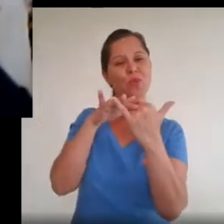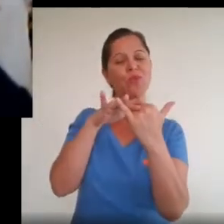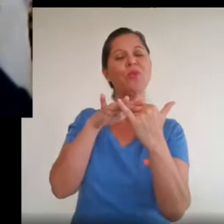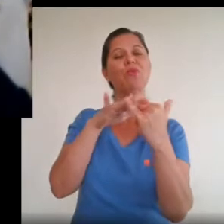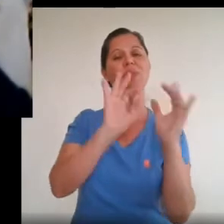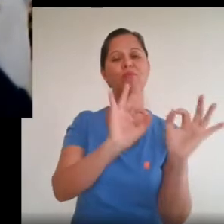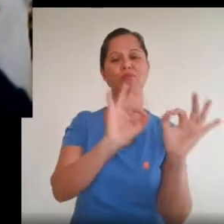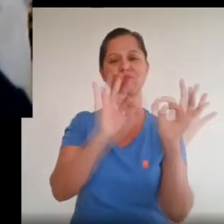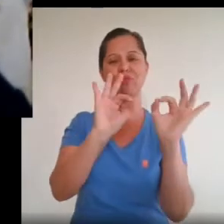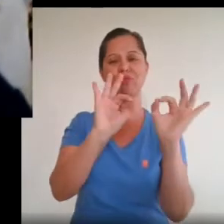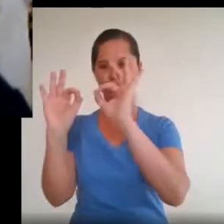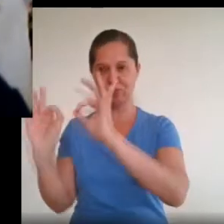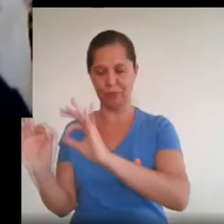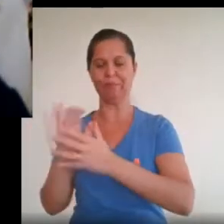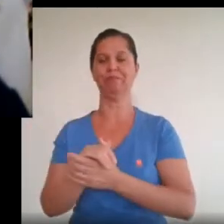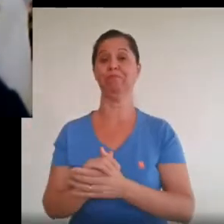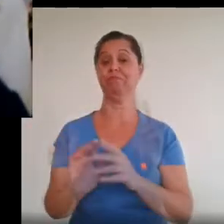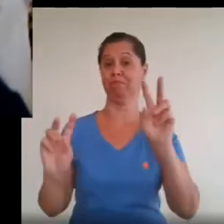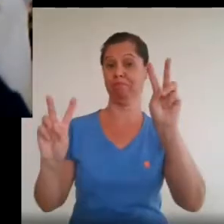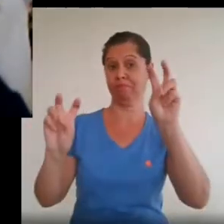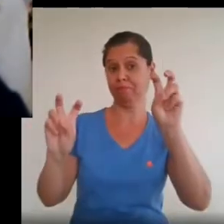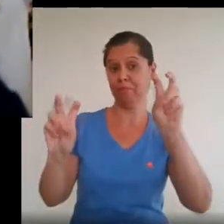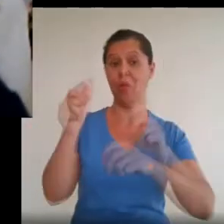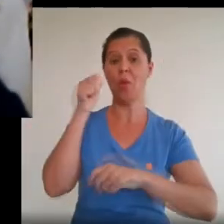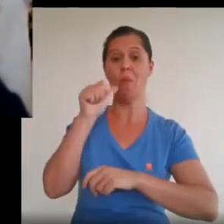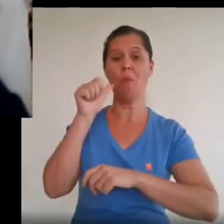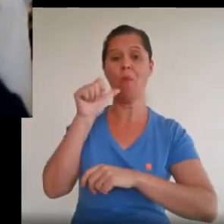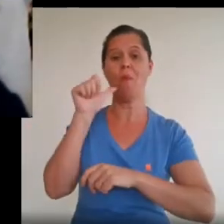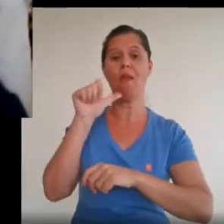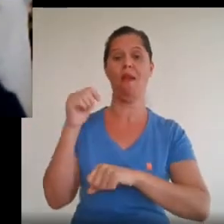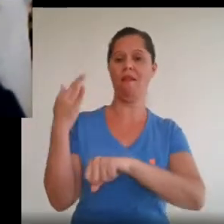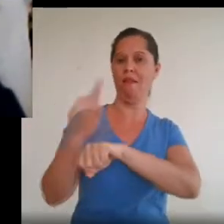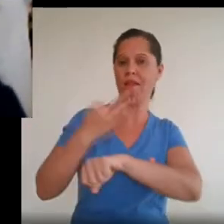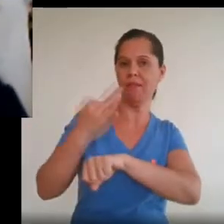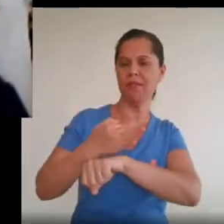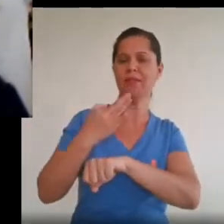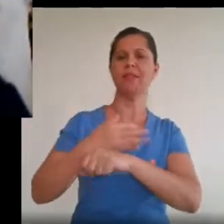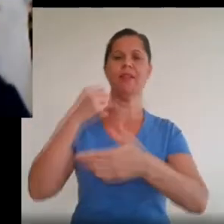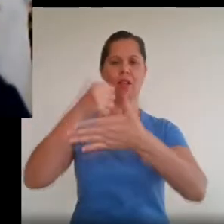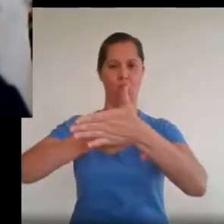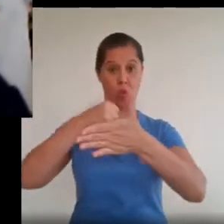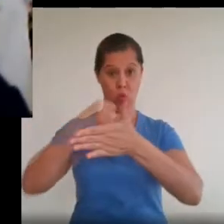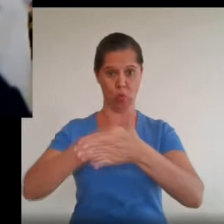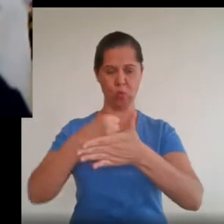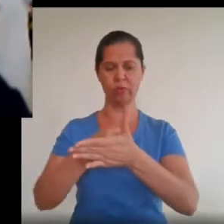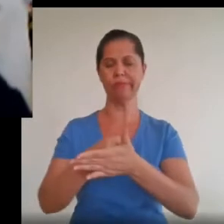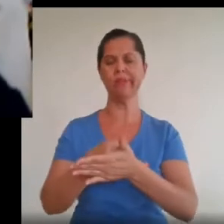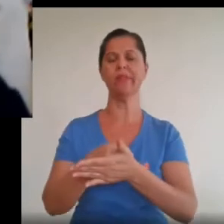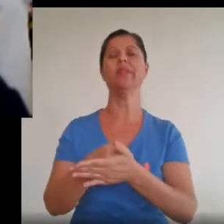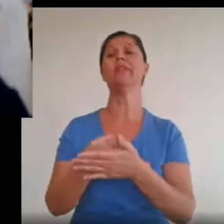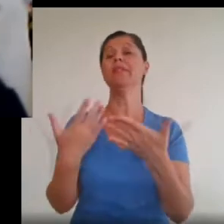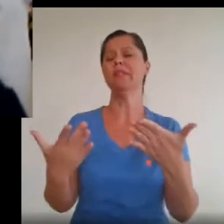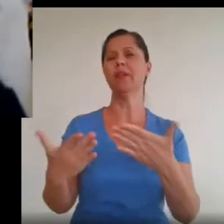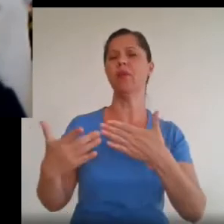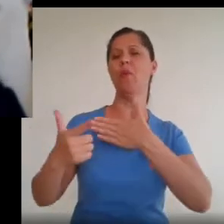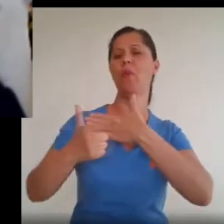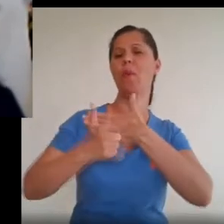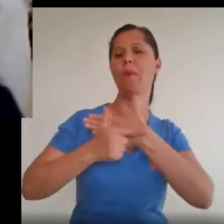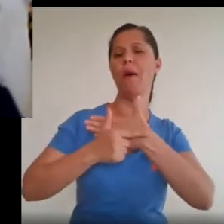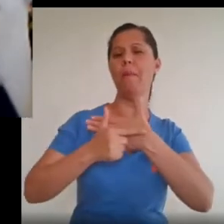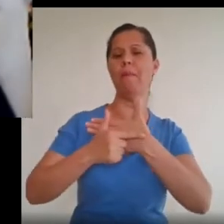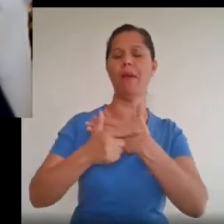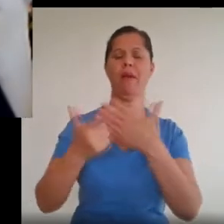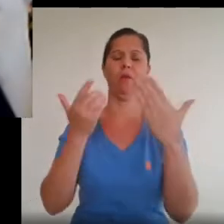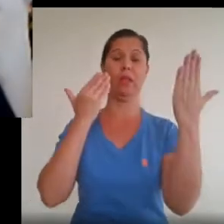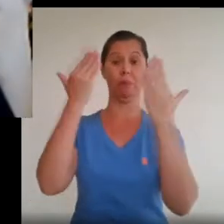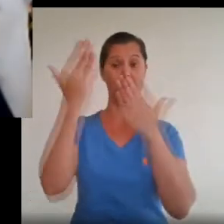nossa conversa, eu pus como nome Mulher, Resistência e Luta, e a gente pensou, né, os papéis da psicologia